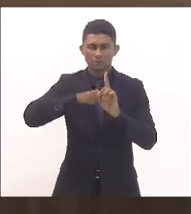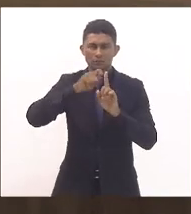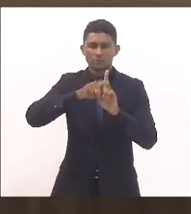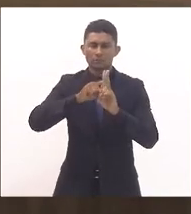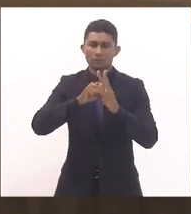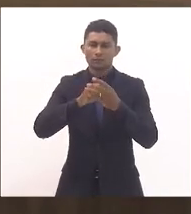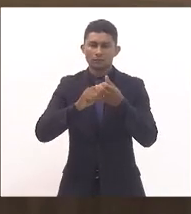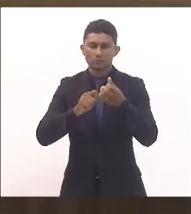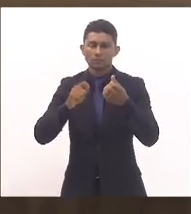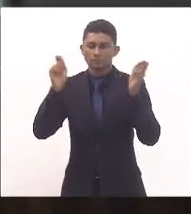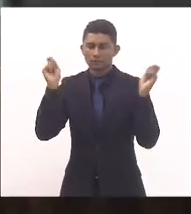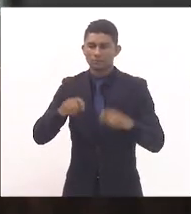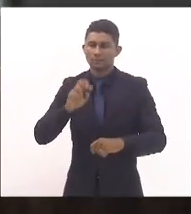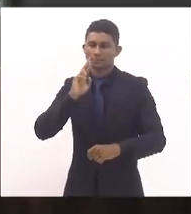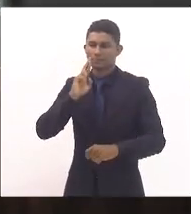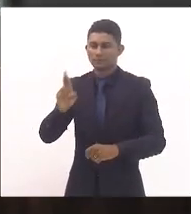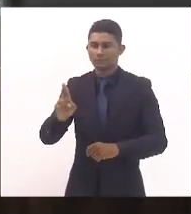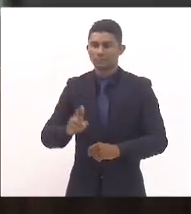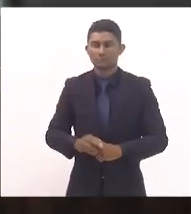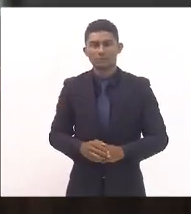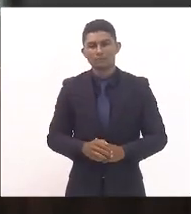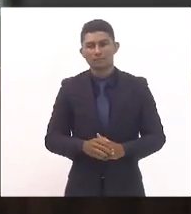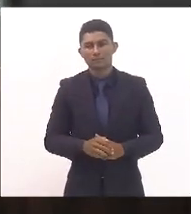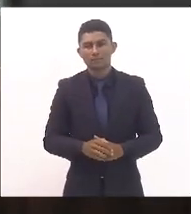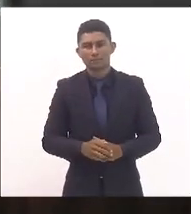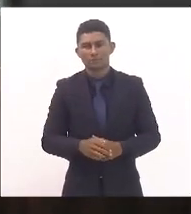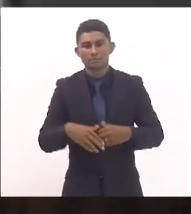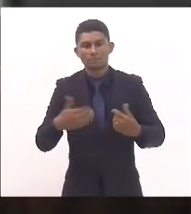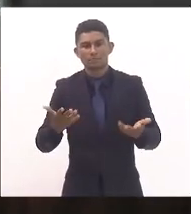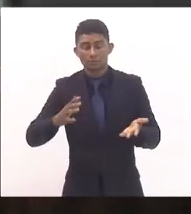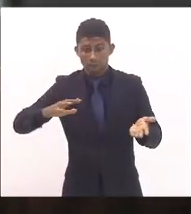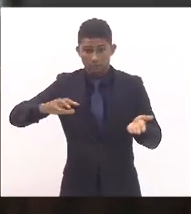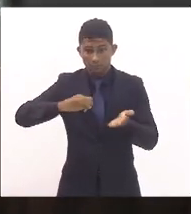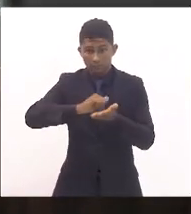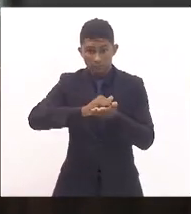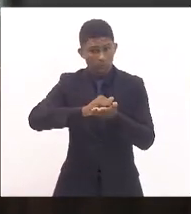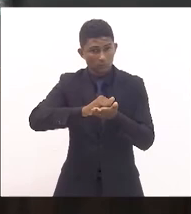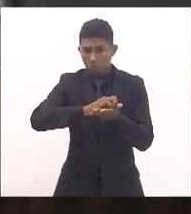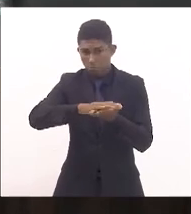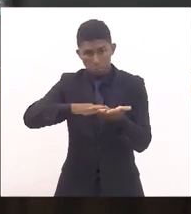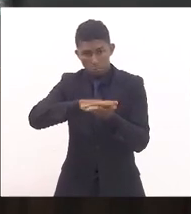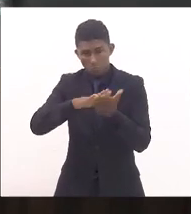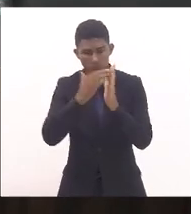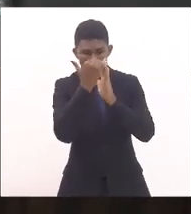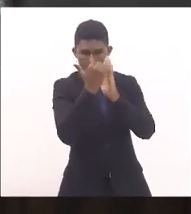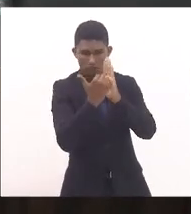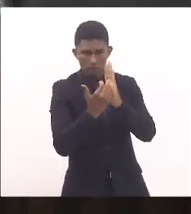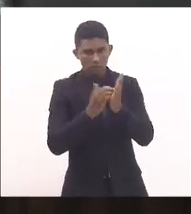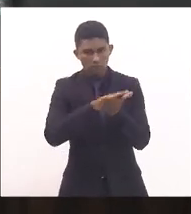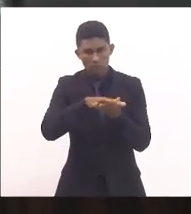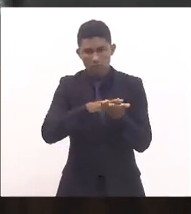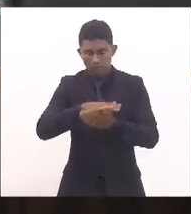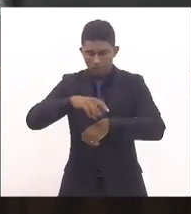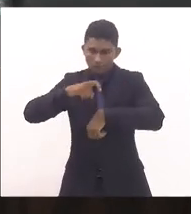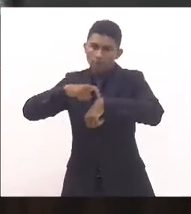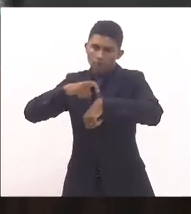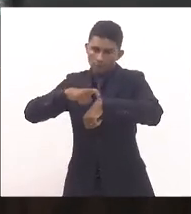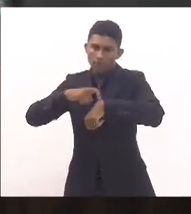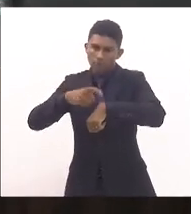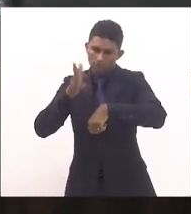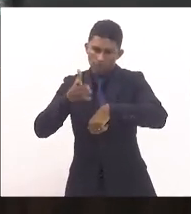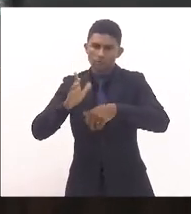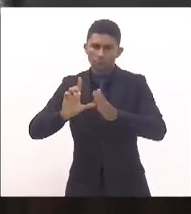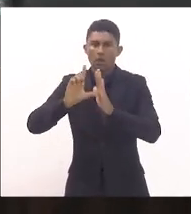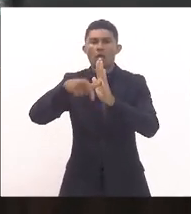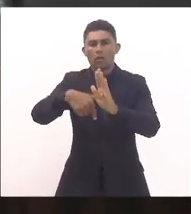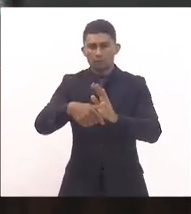para respondê-lo. Não havendo mais nada a tratar e devido ao horário adiantado